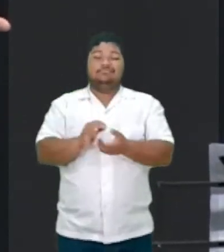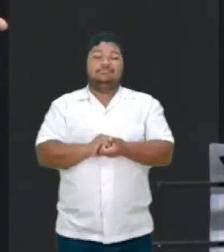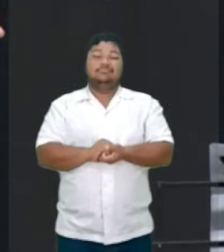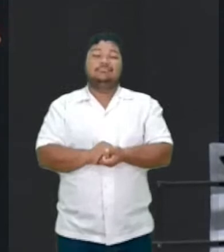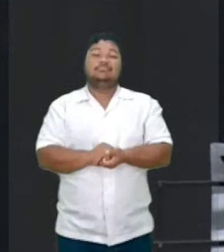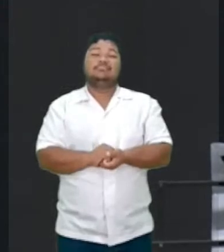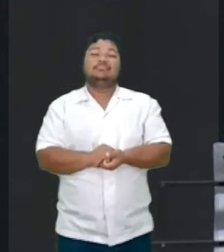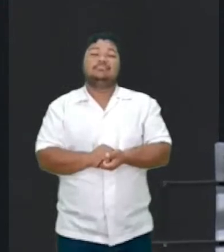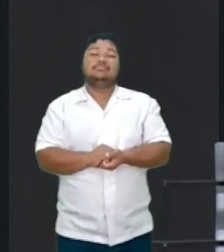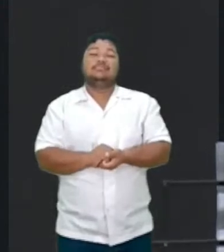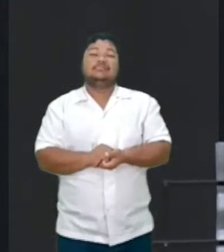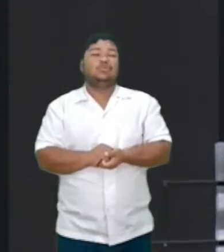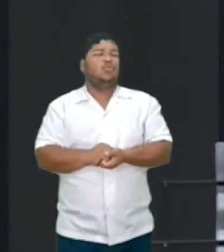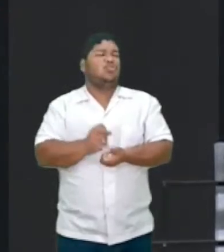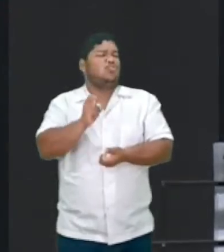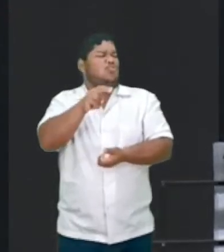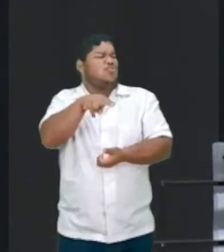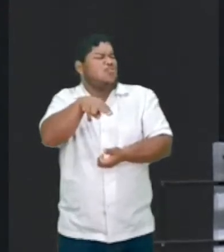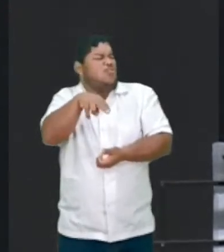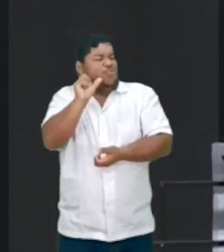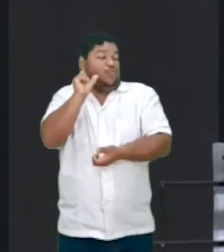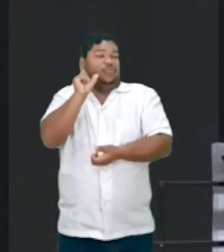Em hipótese nenhuma.